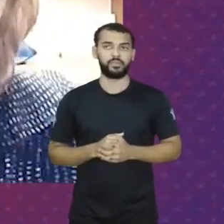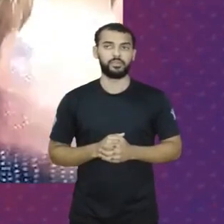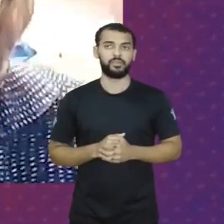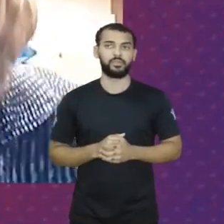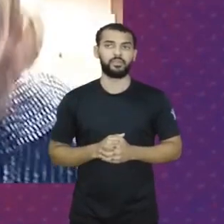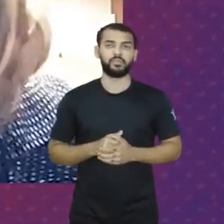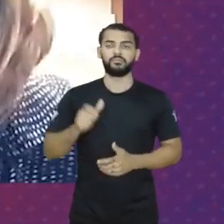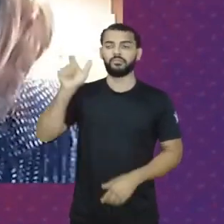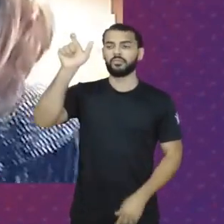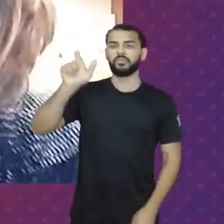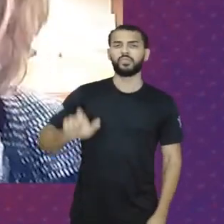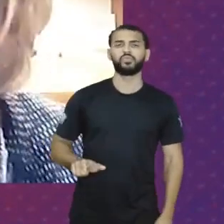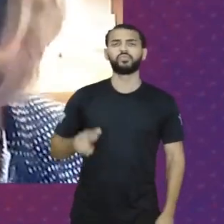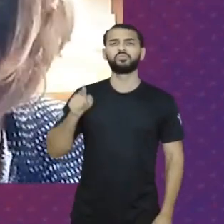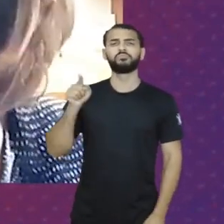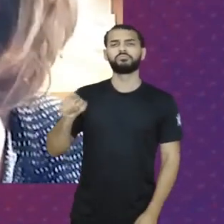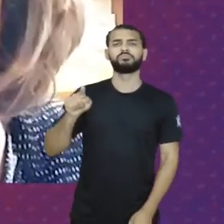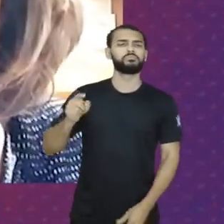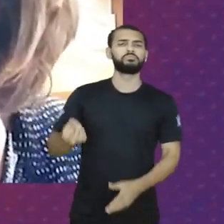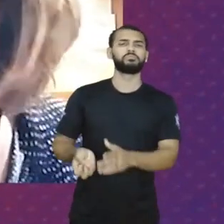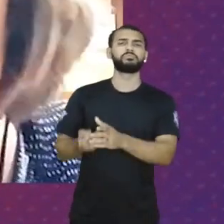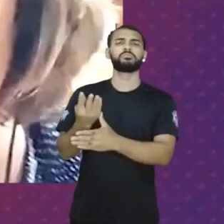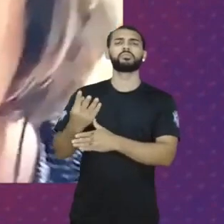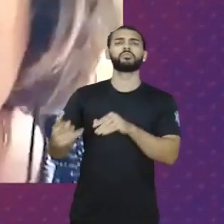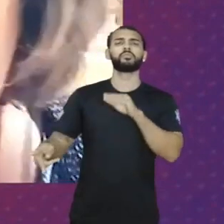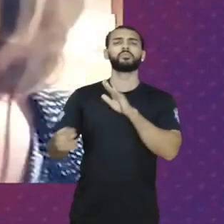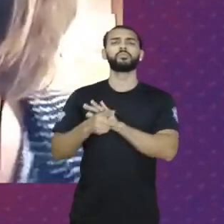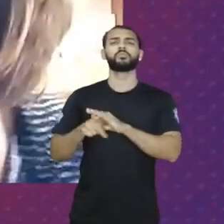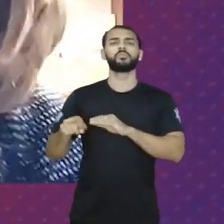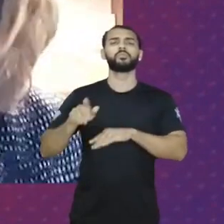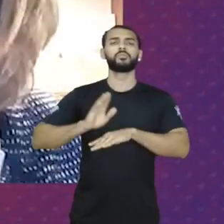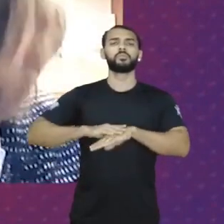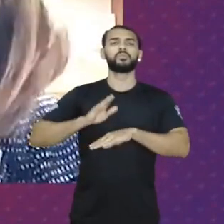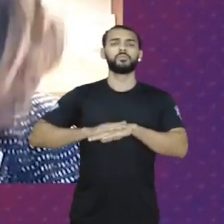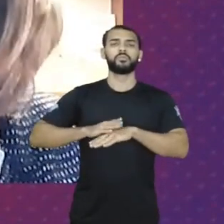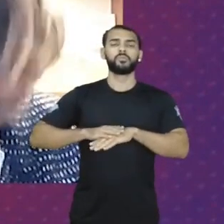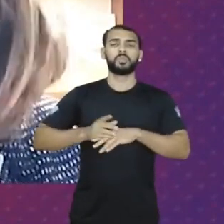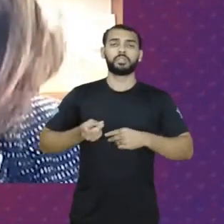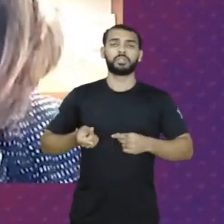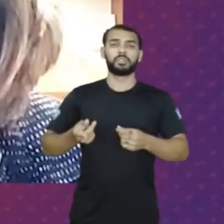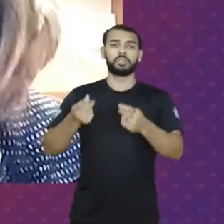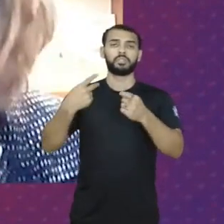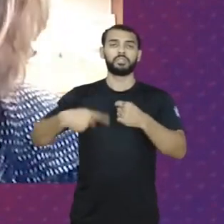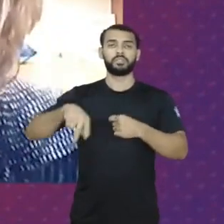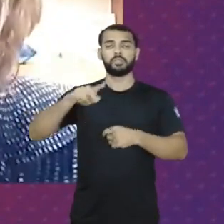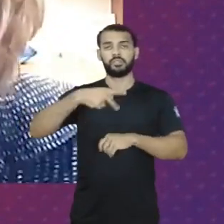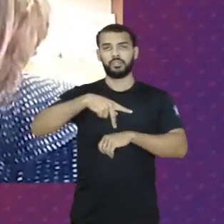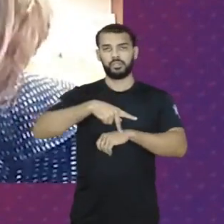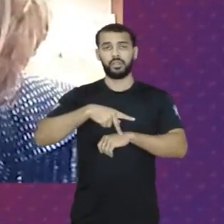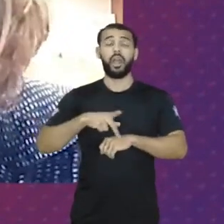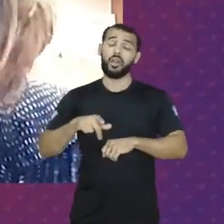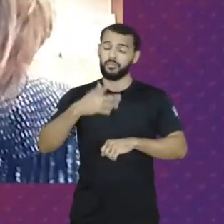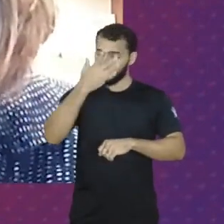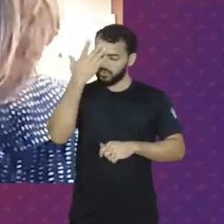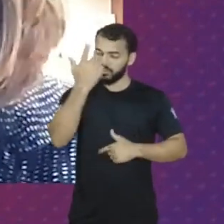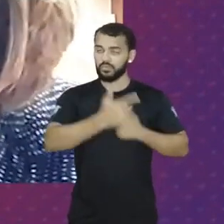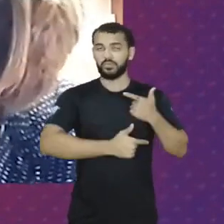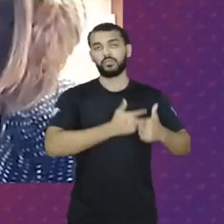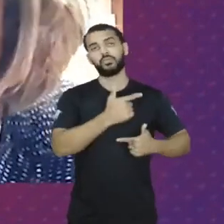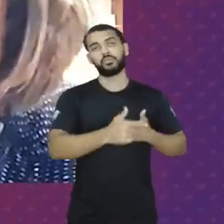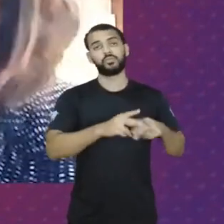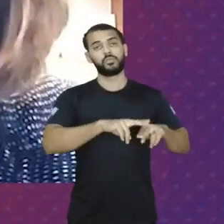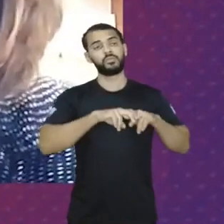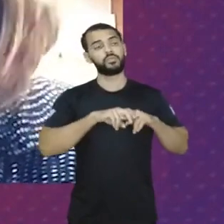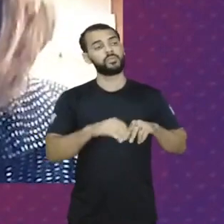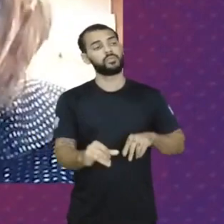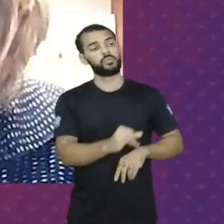quem constrói as riquezas desse país são os trabalhadores e as trabalhadoras. E que era preciso, portanto,